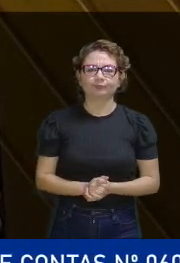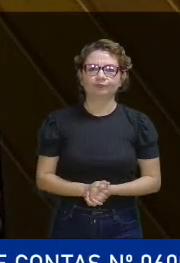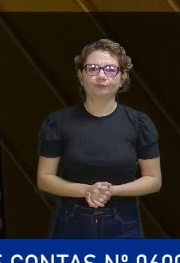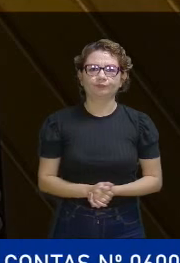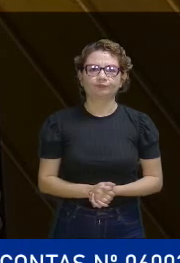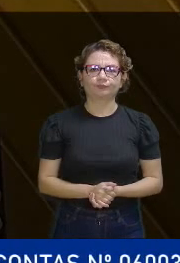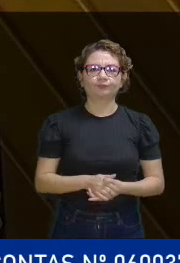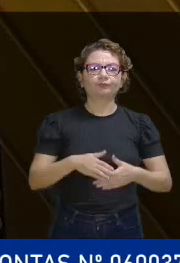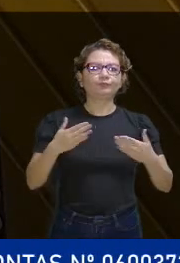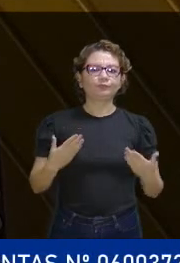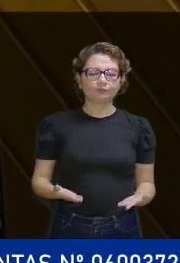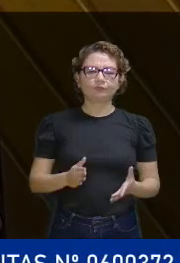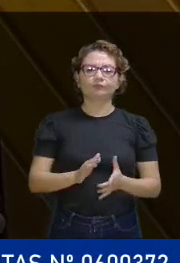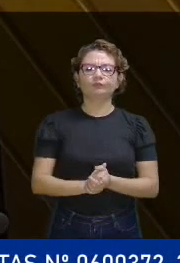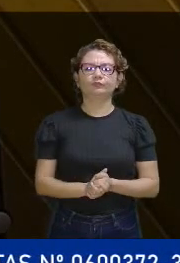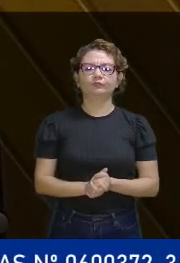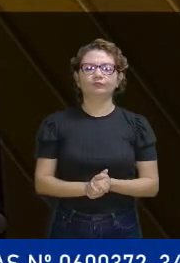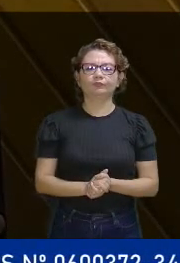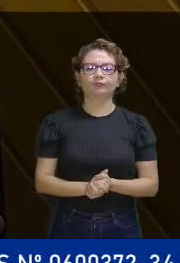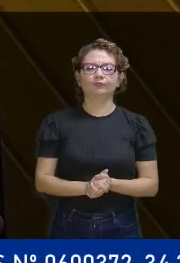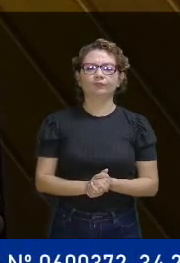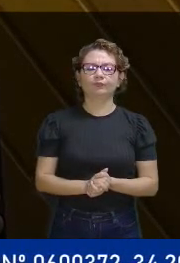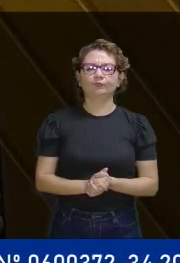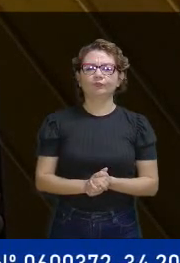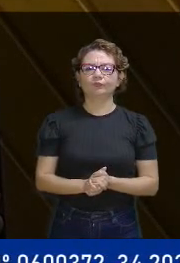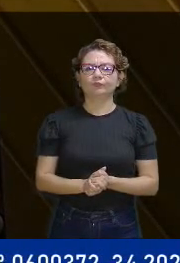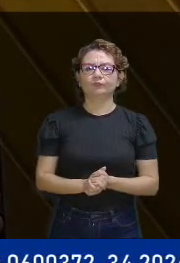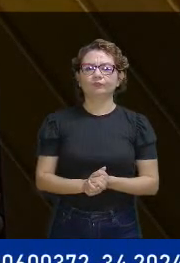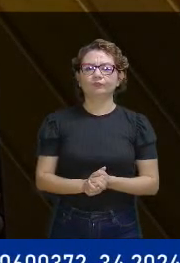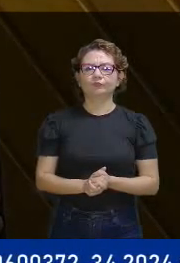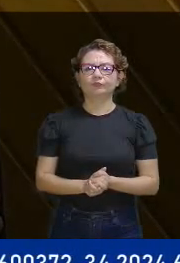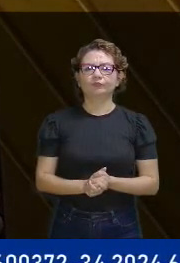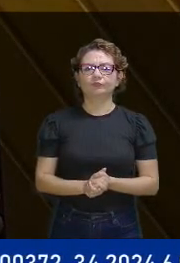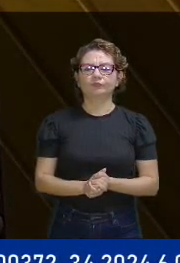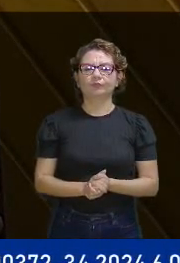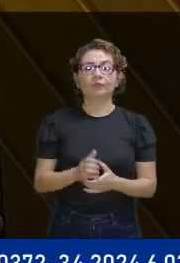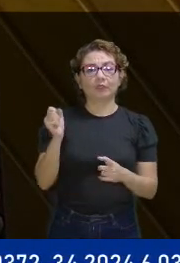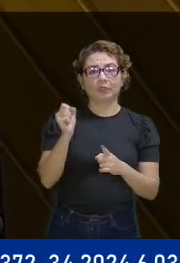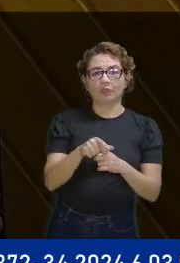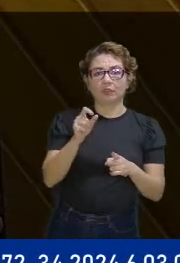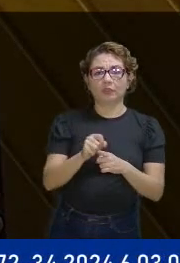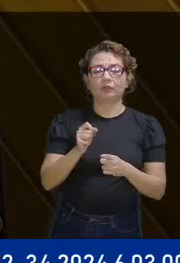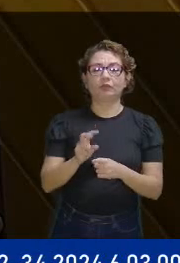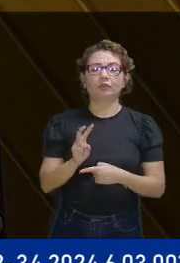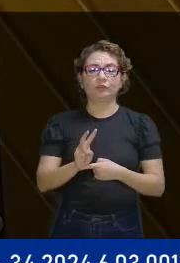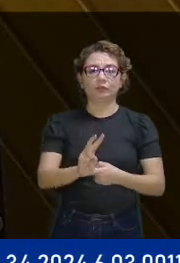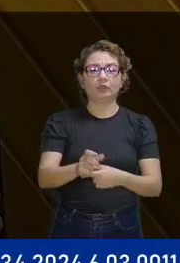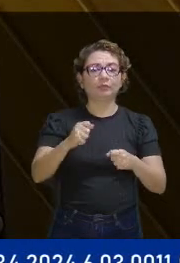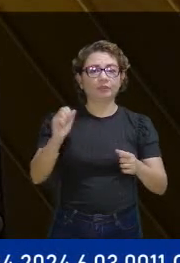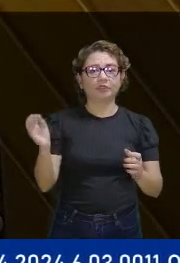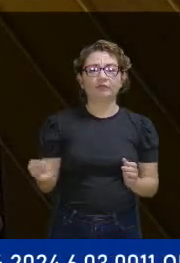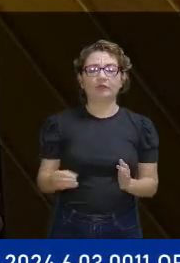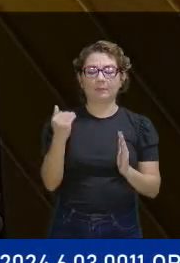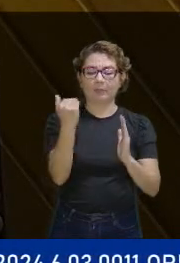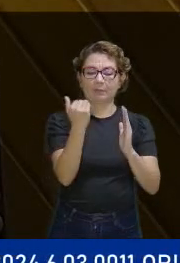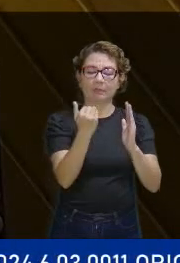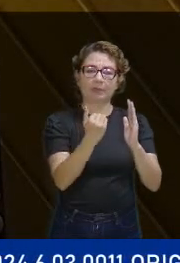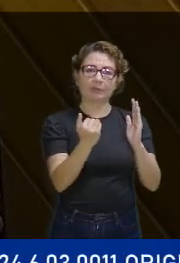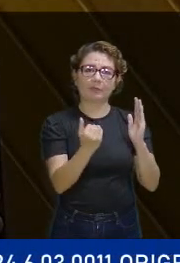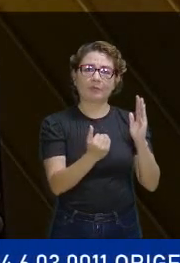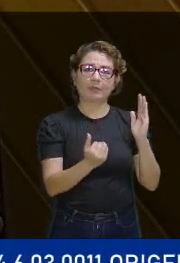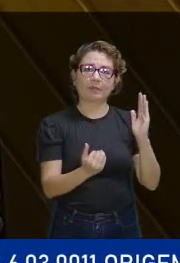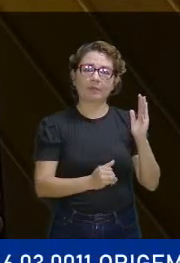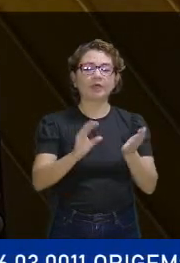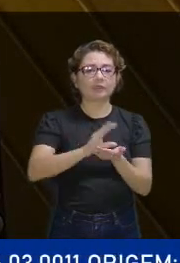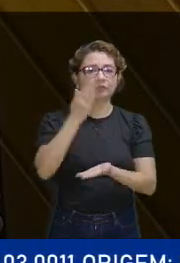contas. Na verdade, a informação correta acerca da cessão ou da locação de veículos deveria constar desde o protocolo da